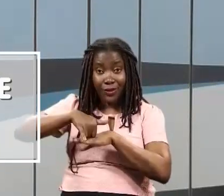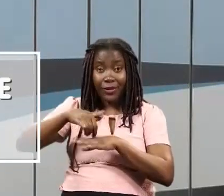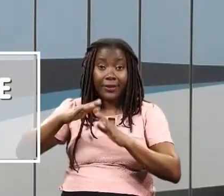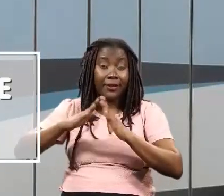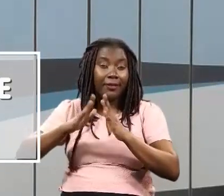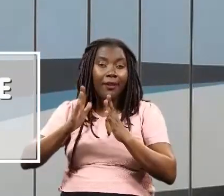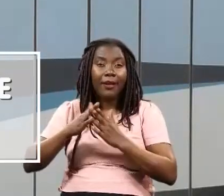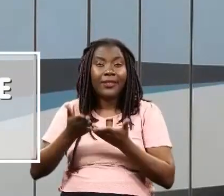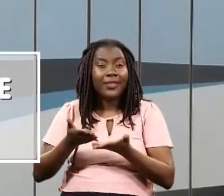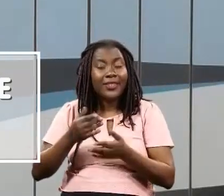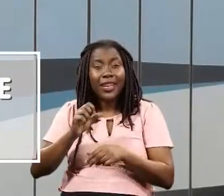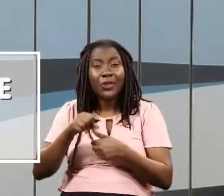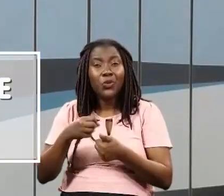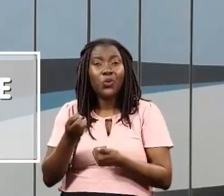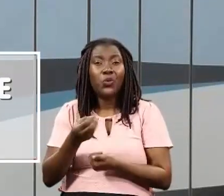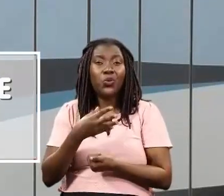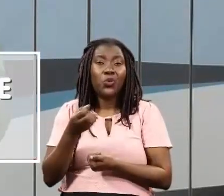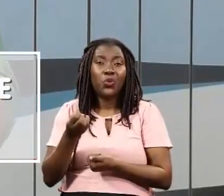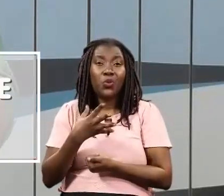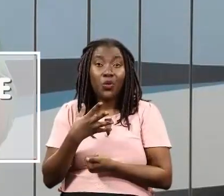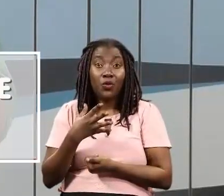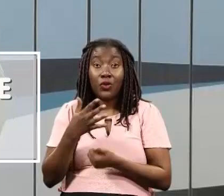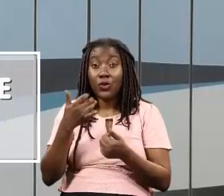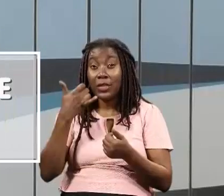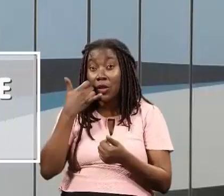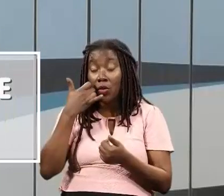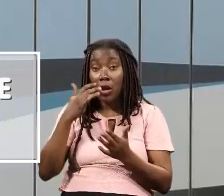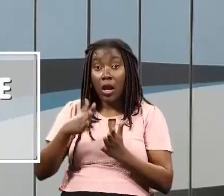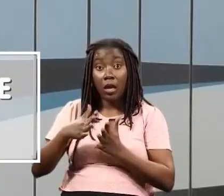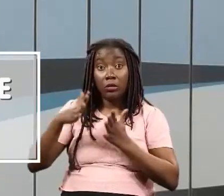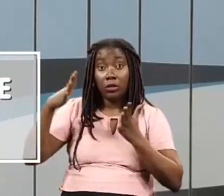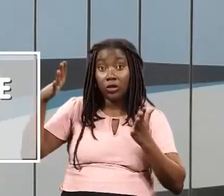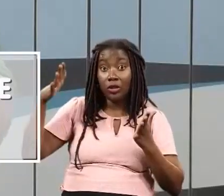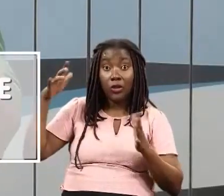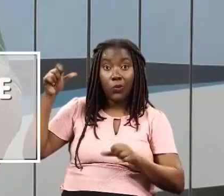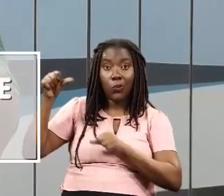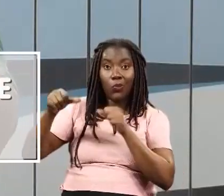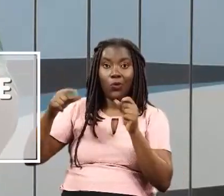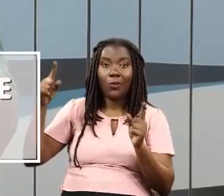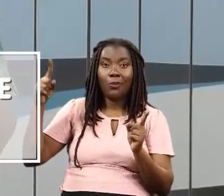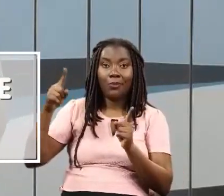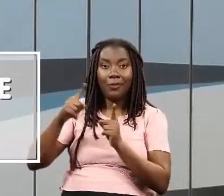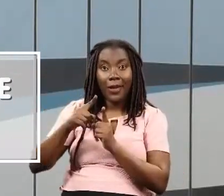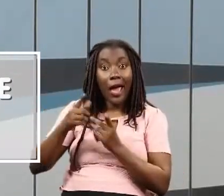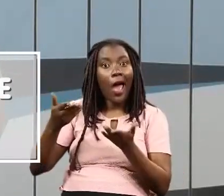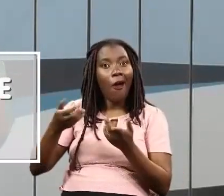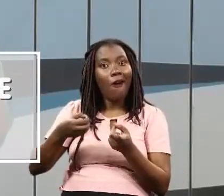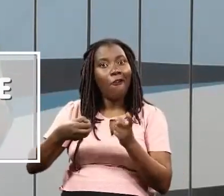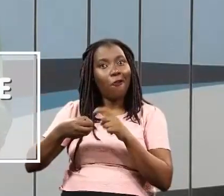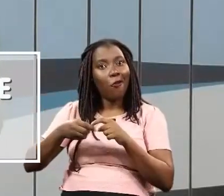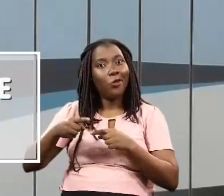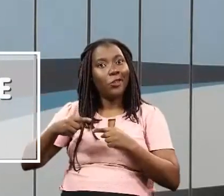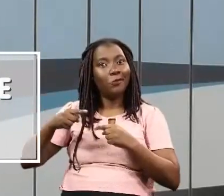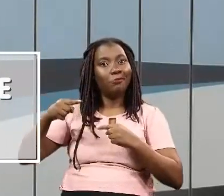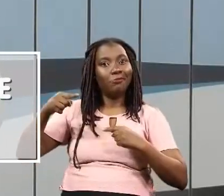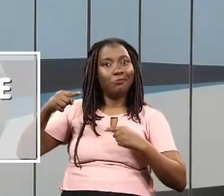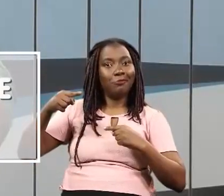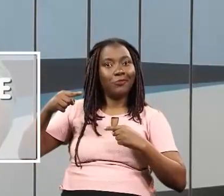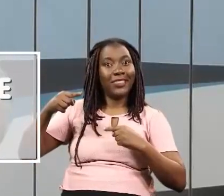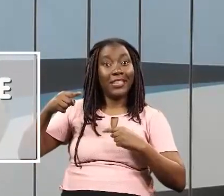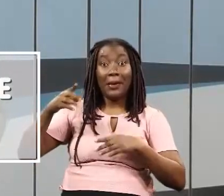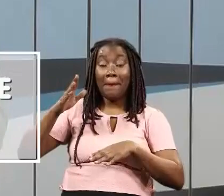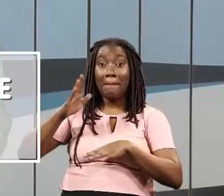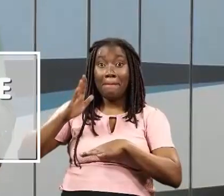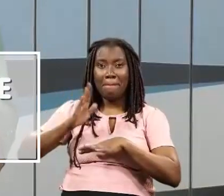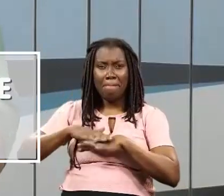muito novo. E os celulares eram gigantes e agora são pequenos, agora estão ficando gigantes novamente, né? Estão enormes. E quanto mais